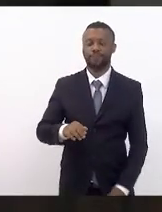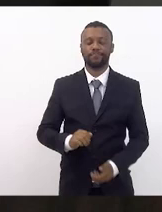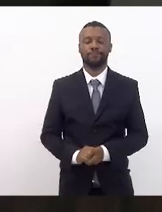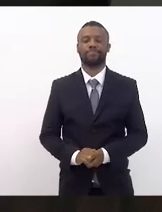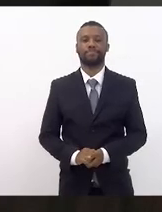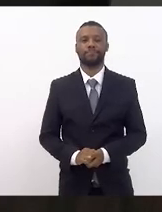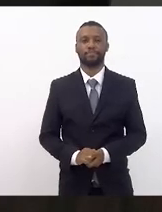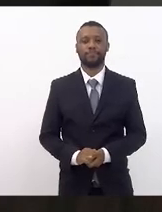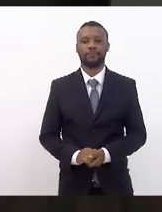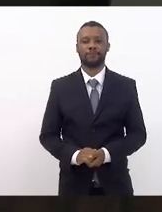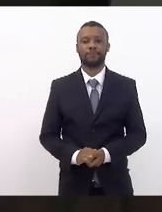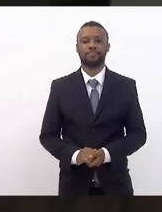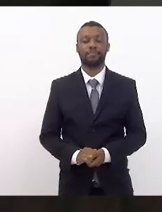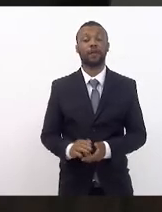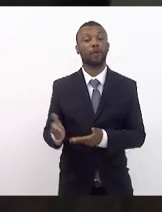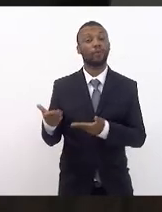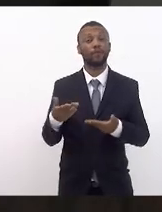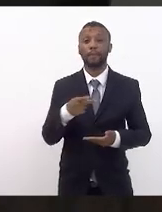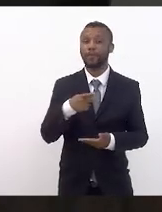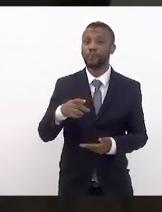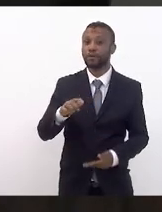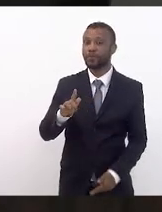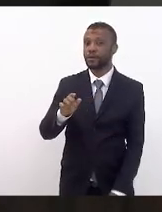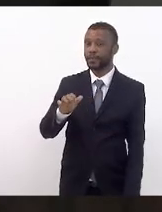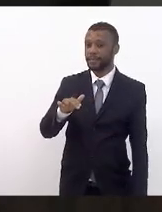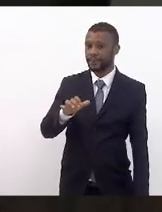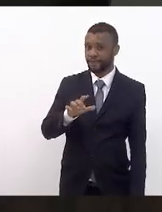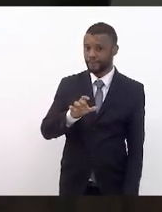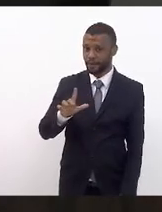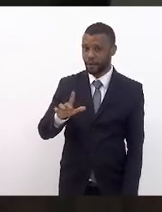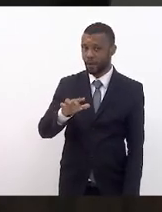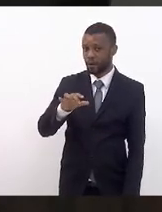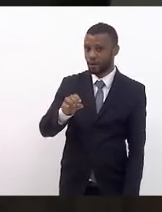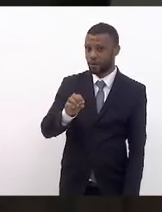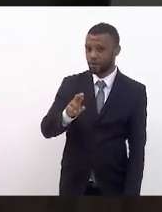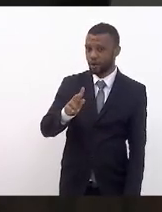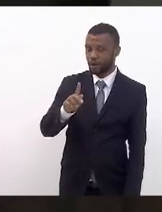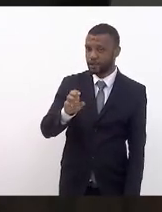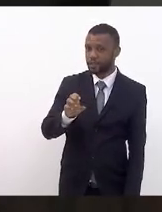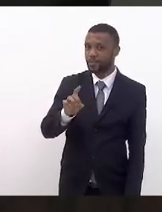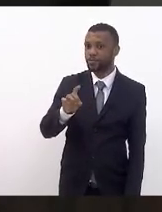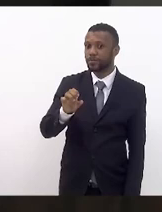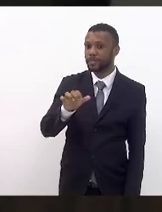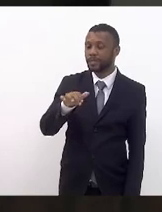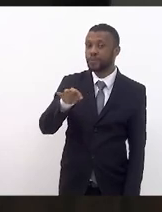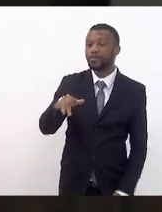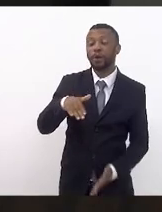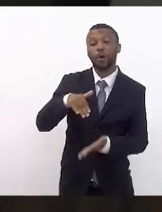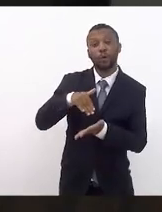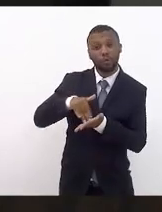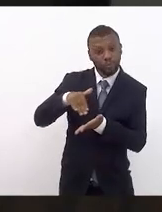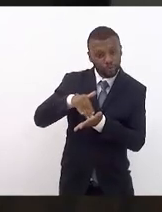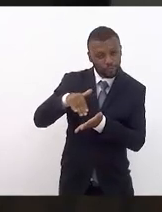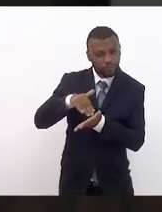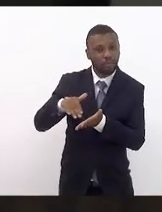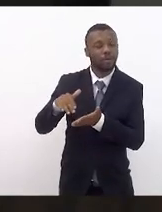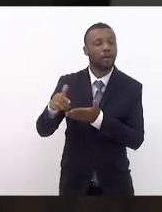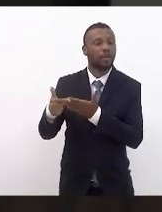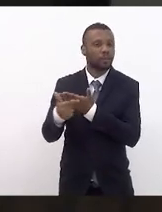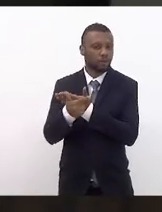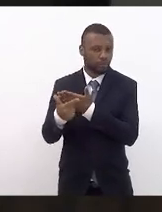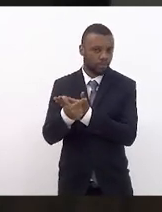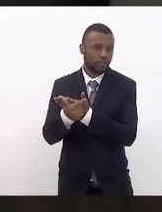Convido o pastor Genival Jorge dos Santos, secretário executivo da Associação Batista Iguaçuana, que, por